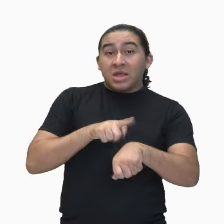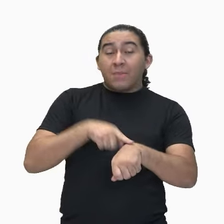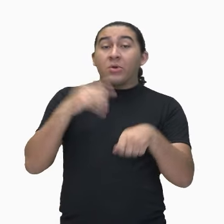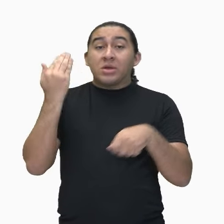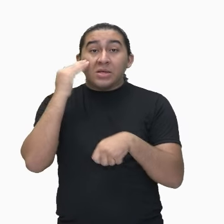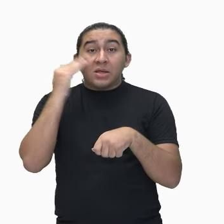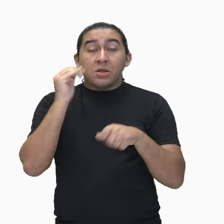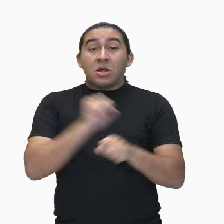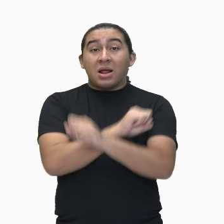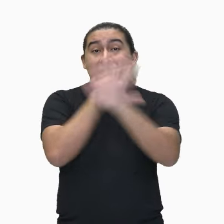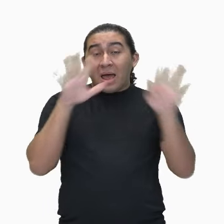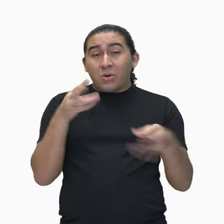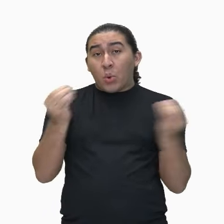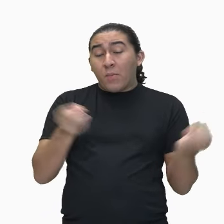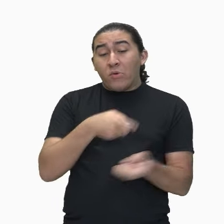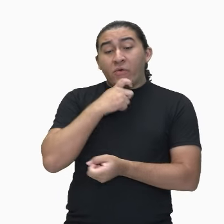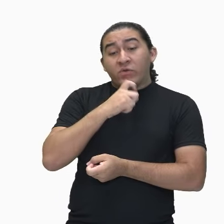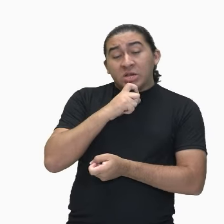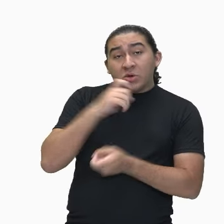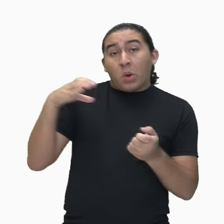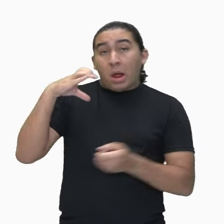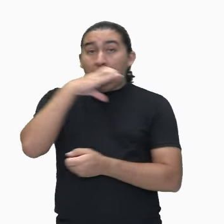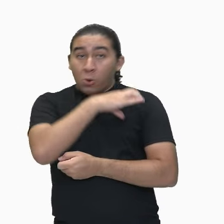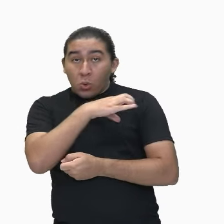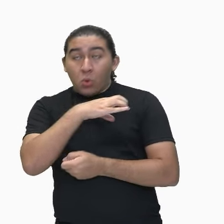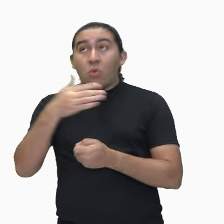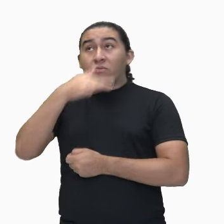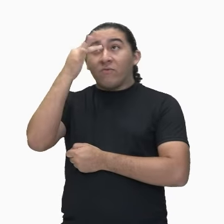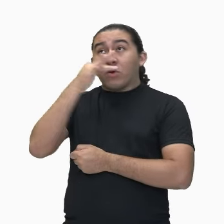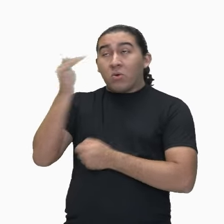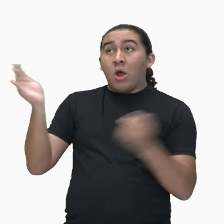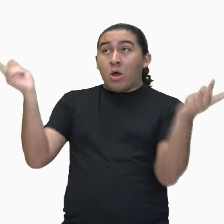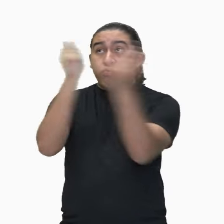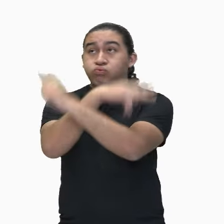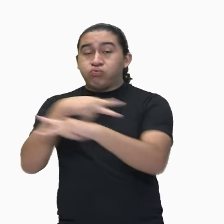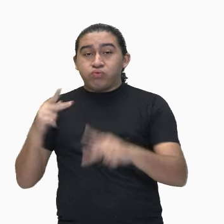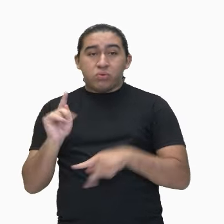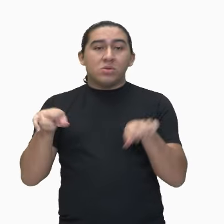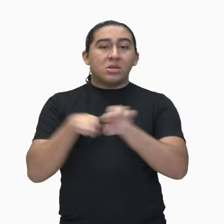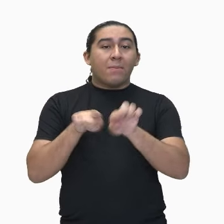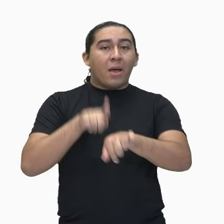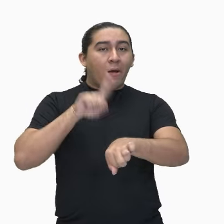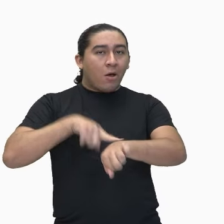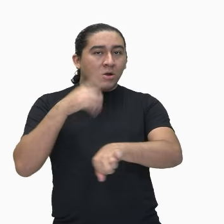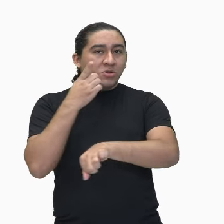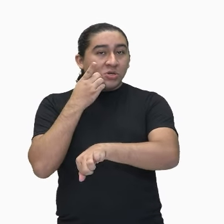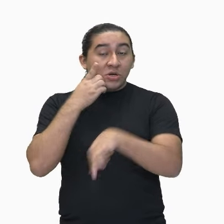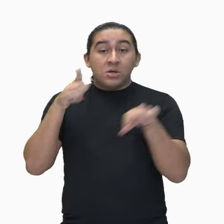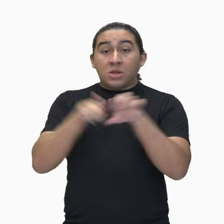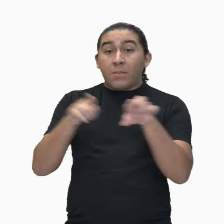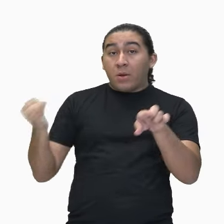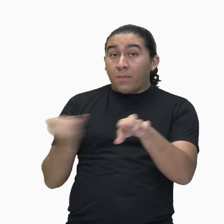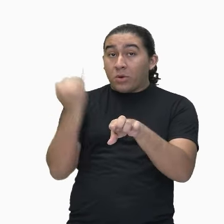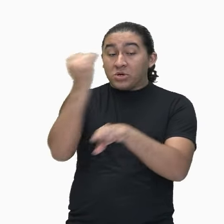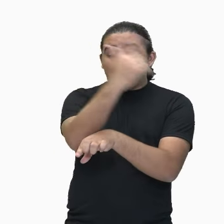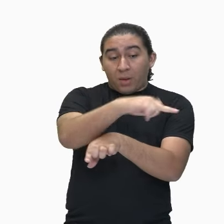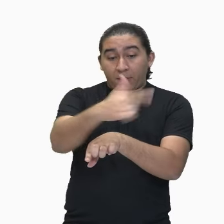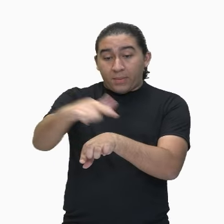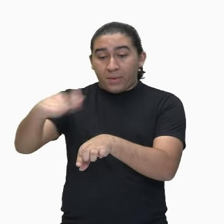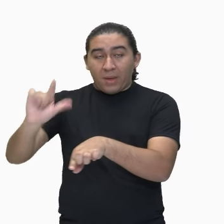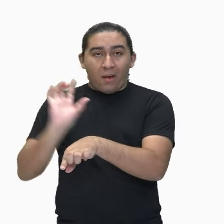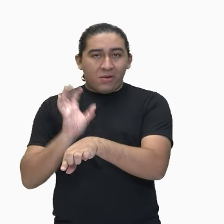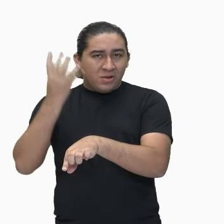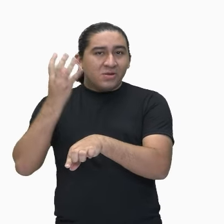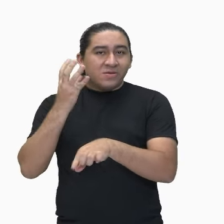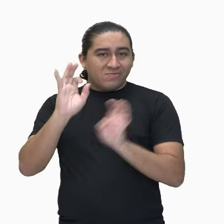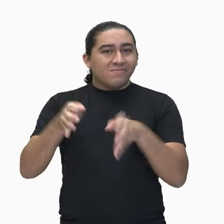estações do ano, as horas do dia e os fatos importantes que se repetem. Olha só que interessante isso